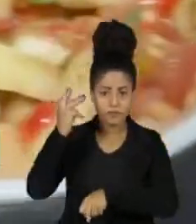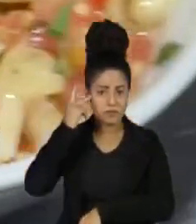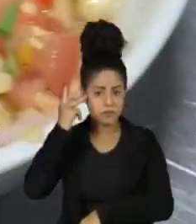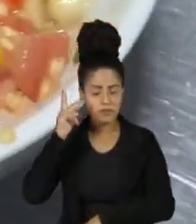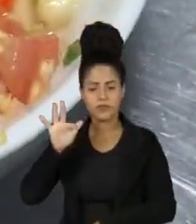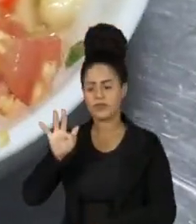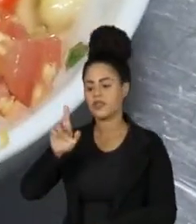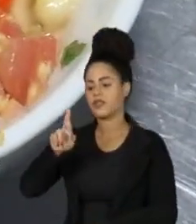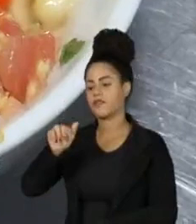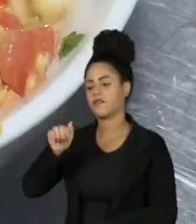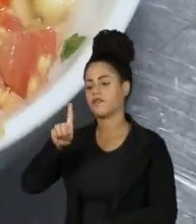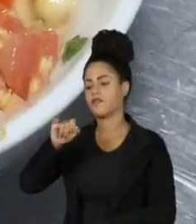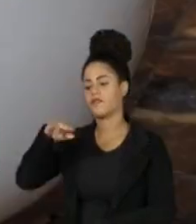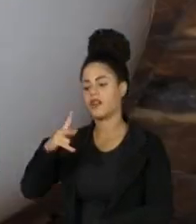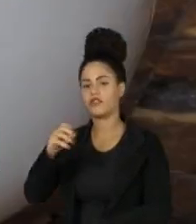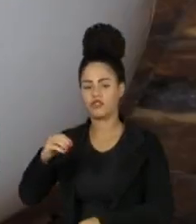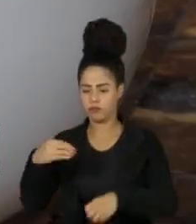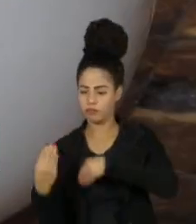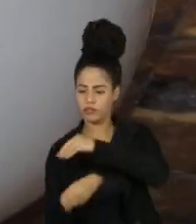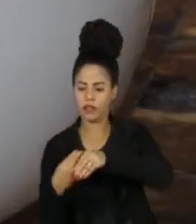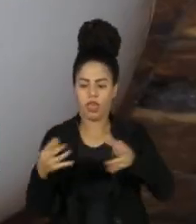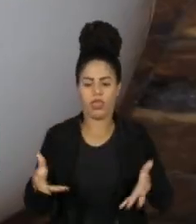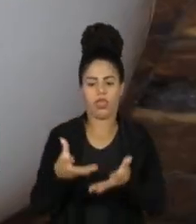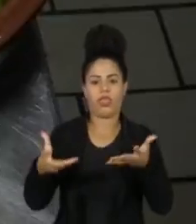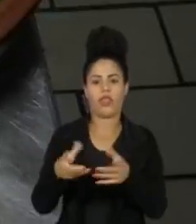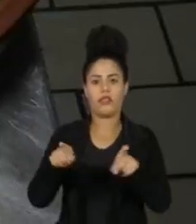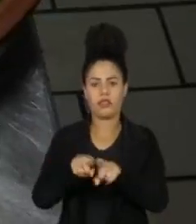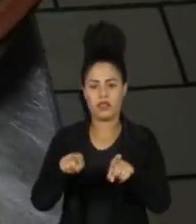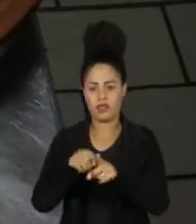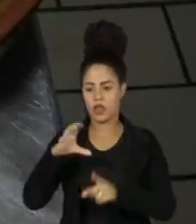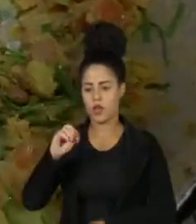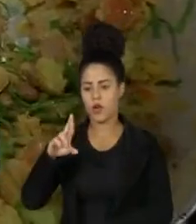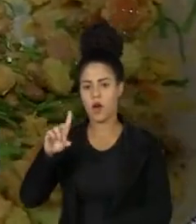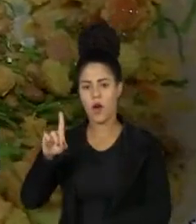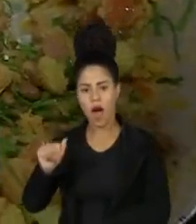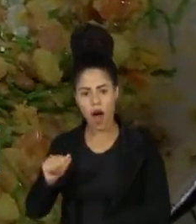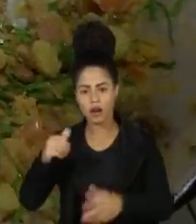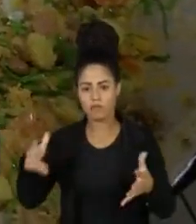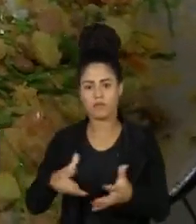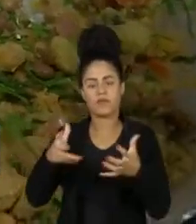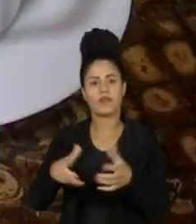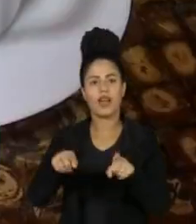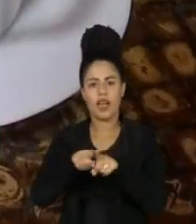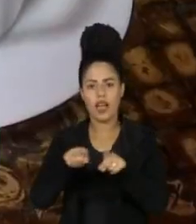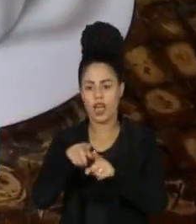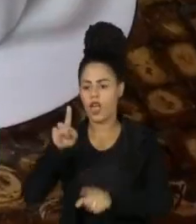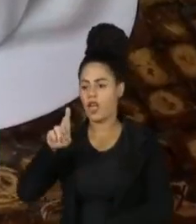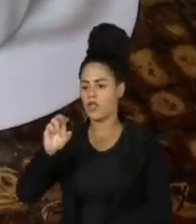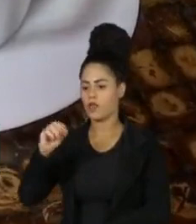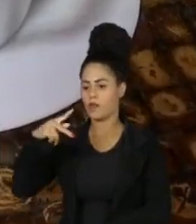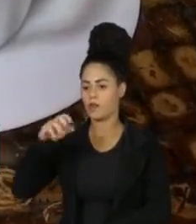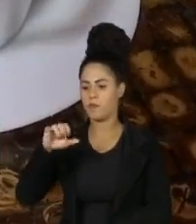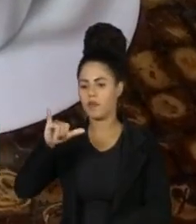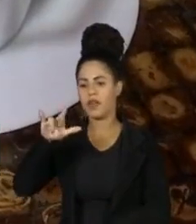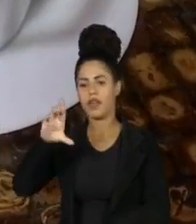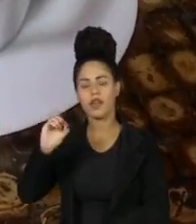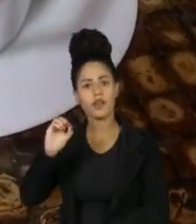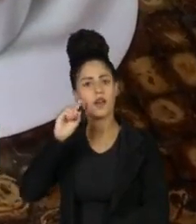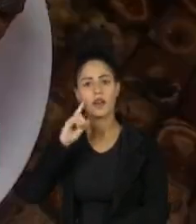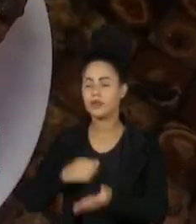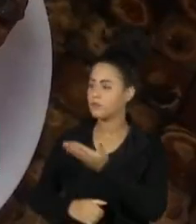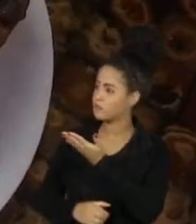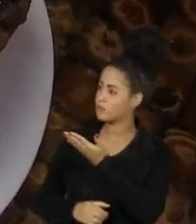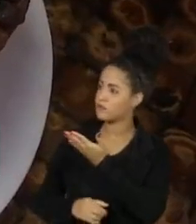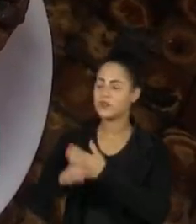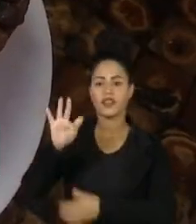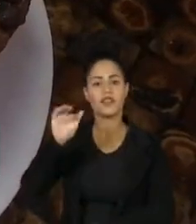é transformado em vinagrete. O feijão de corda em baião de dois e tropeiro. O feijão fava em